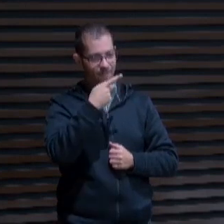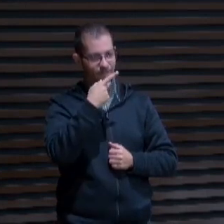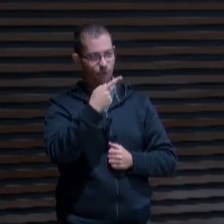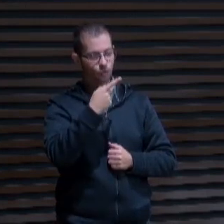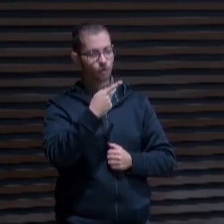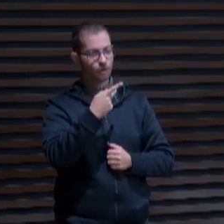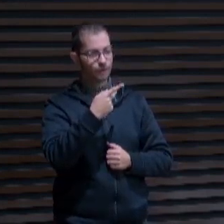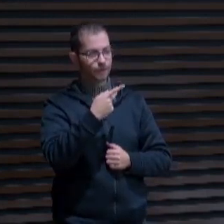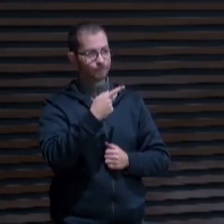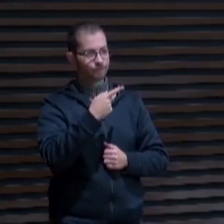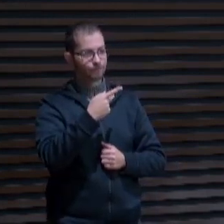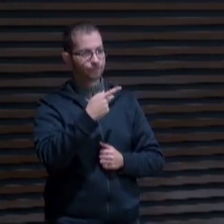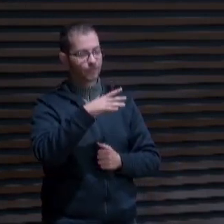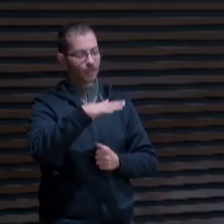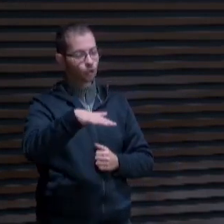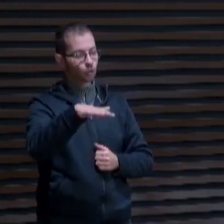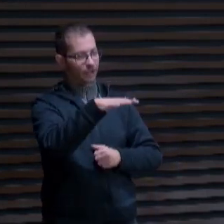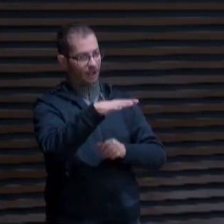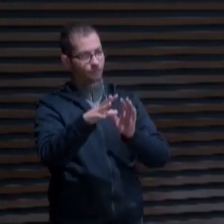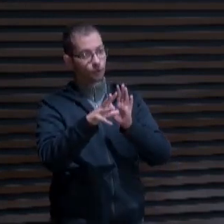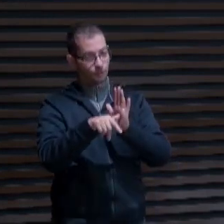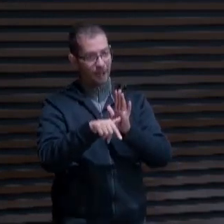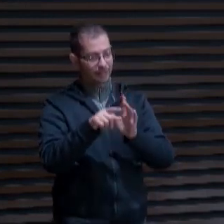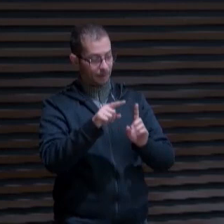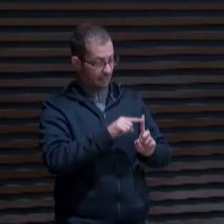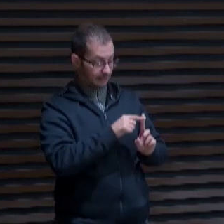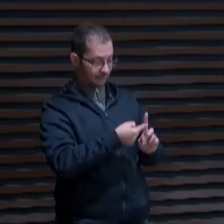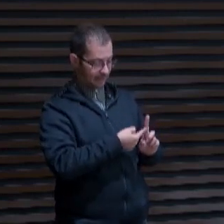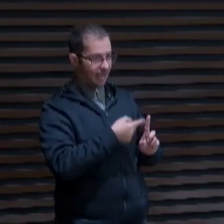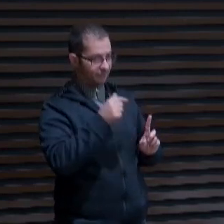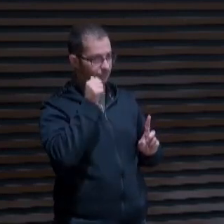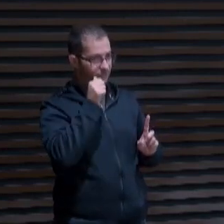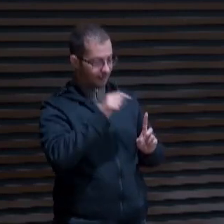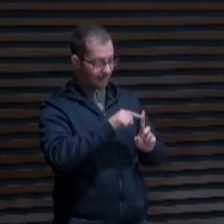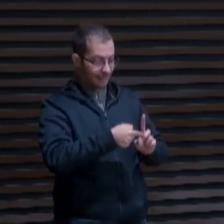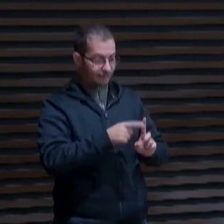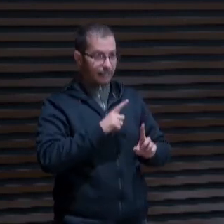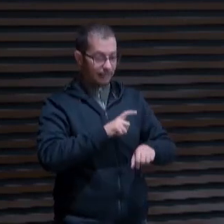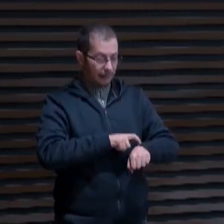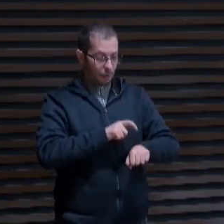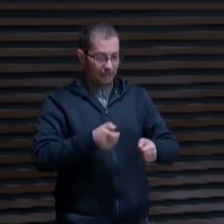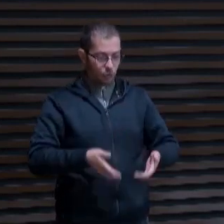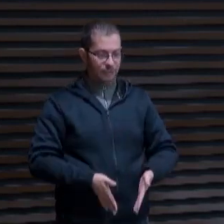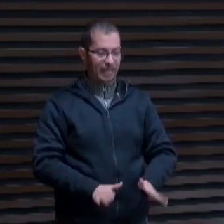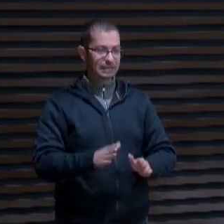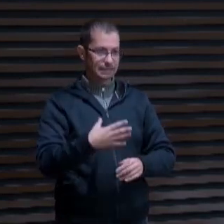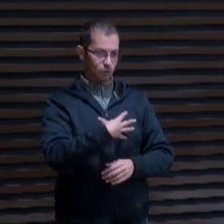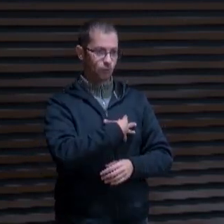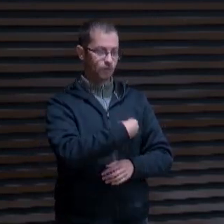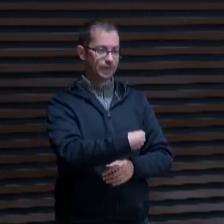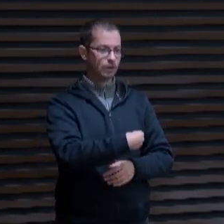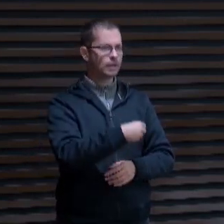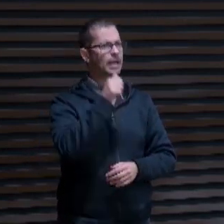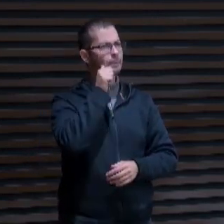ela estava grávida, e naquele momento que ela recebe a notícia, ela teve o filho. E ela dá